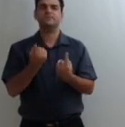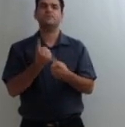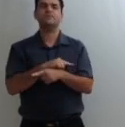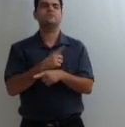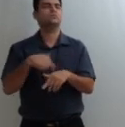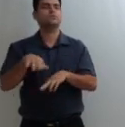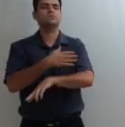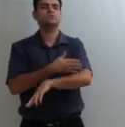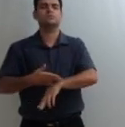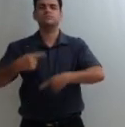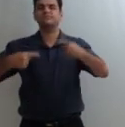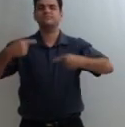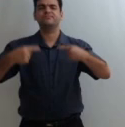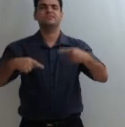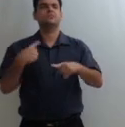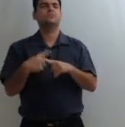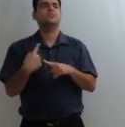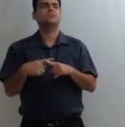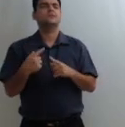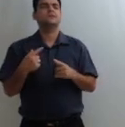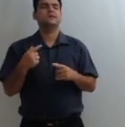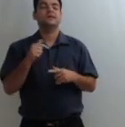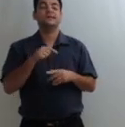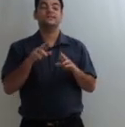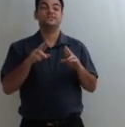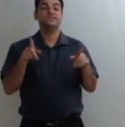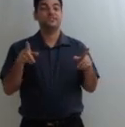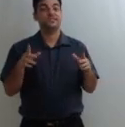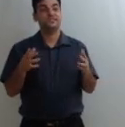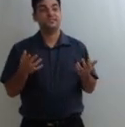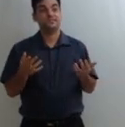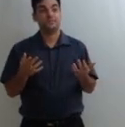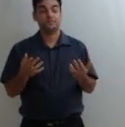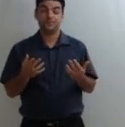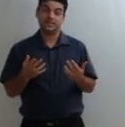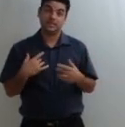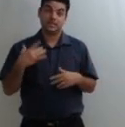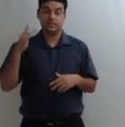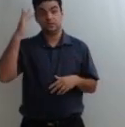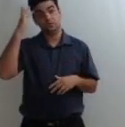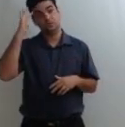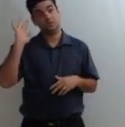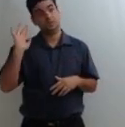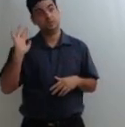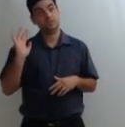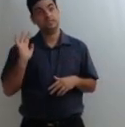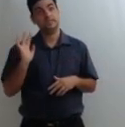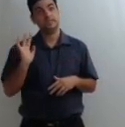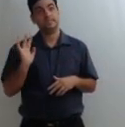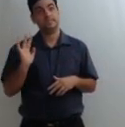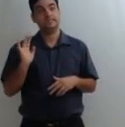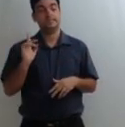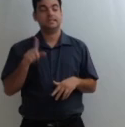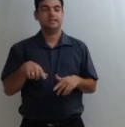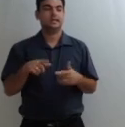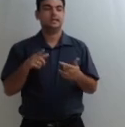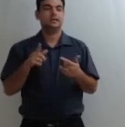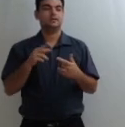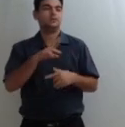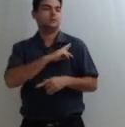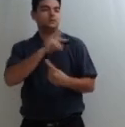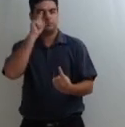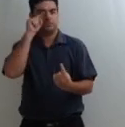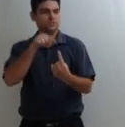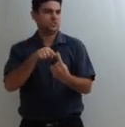si não revelaria, talvez, a necessidade objetiva e absoluta